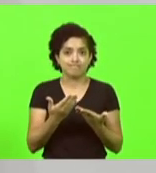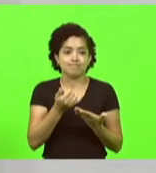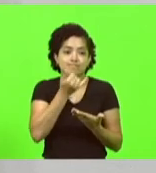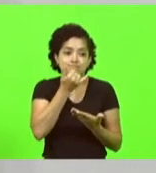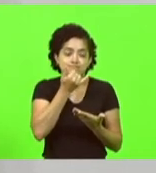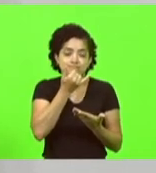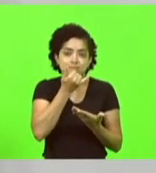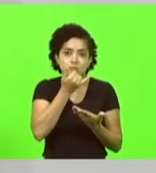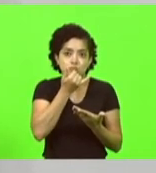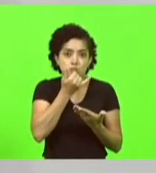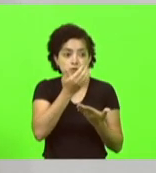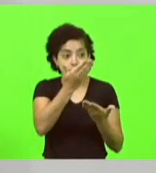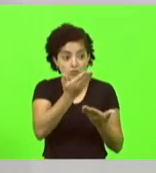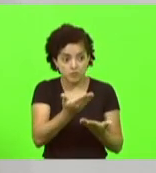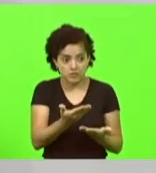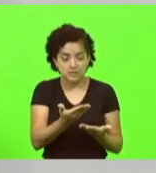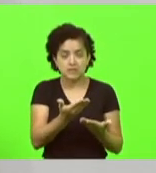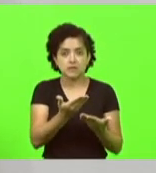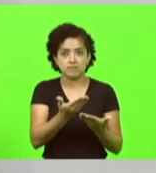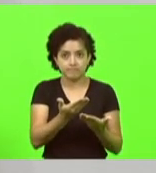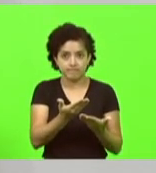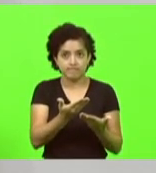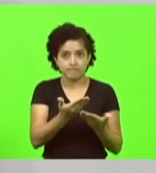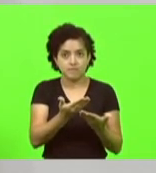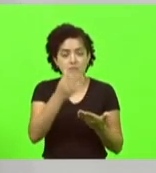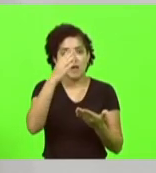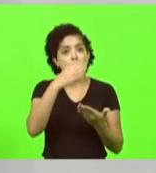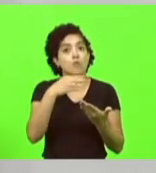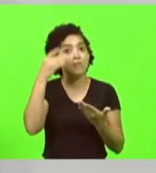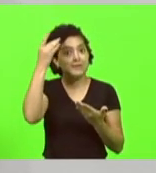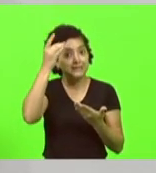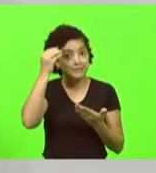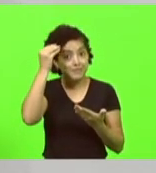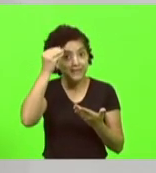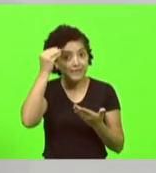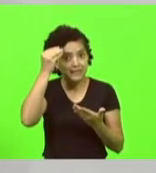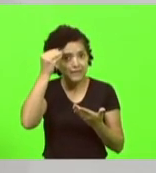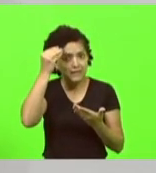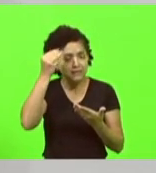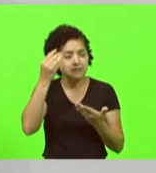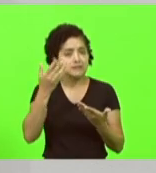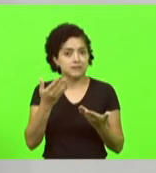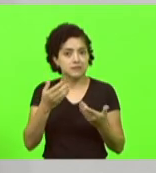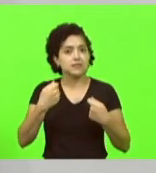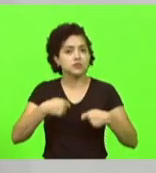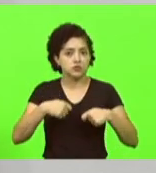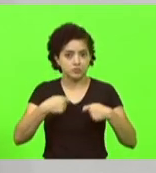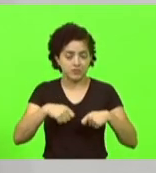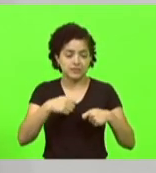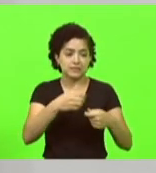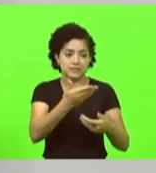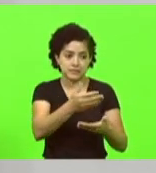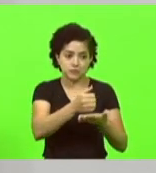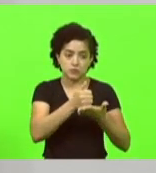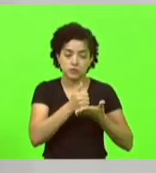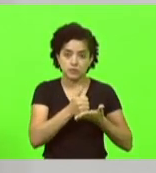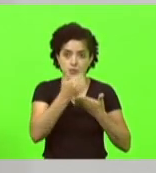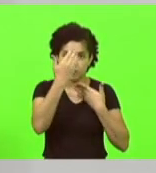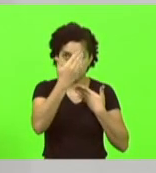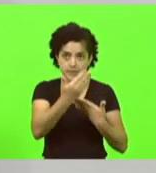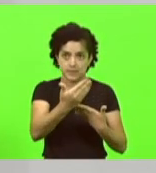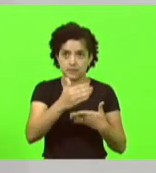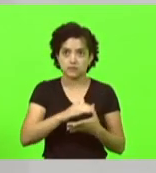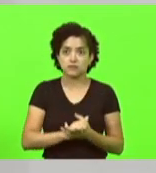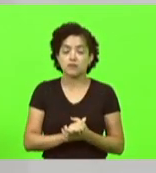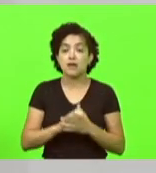Você é um homem que tem nessa casa uma experiência grande e que nós precisamos de você. Muito obrigado. Obrigado